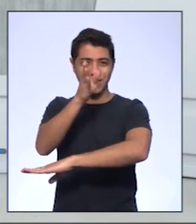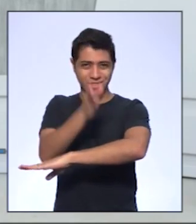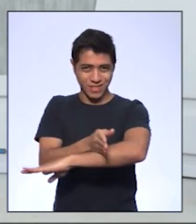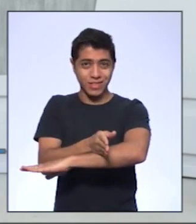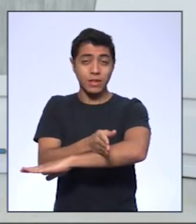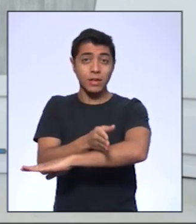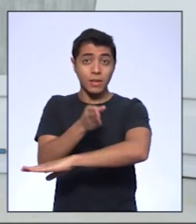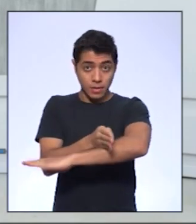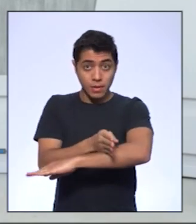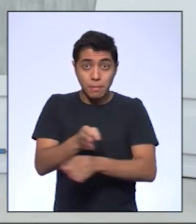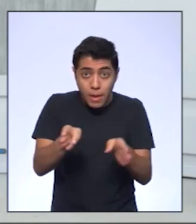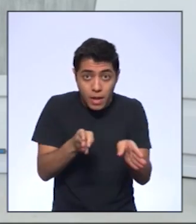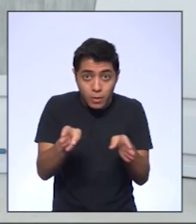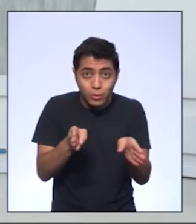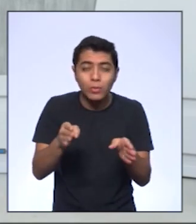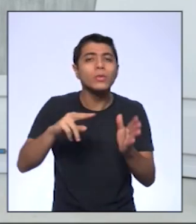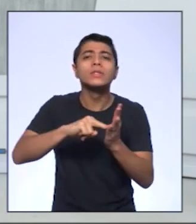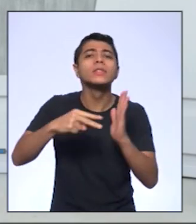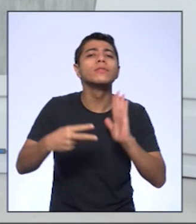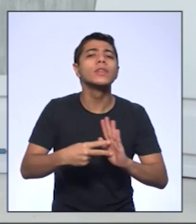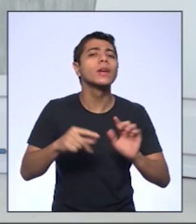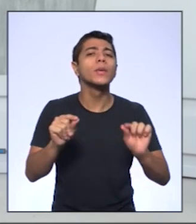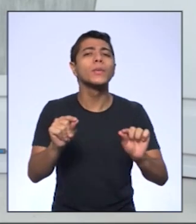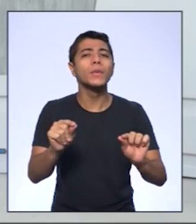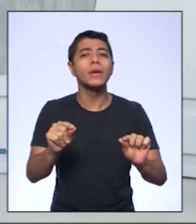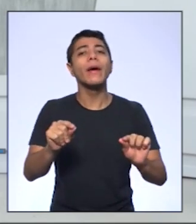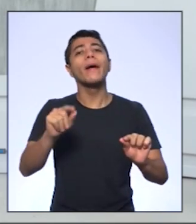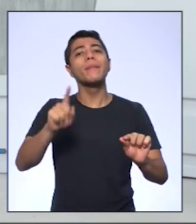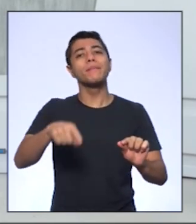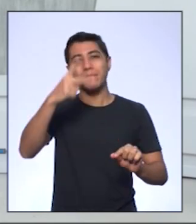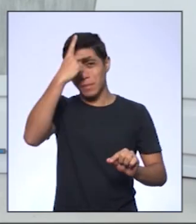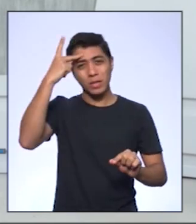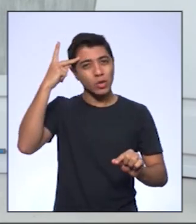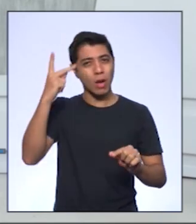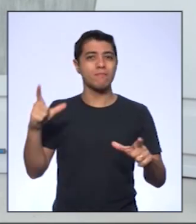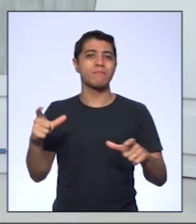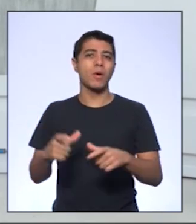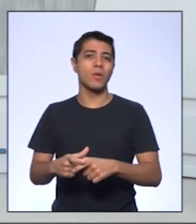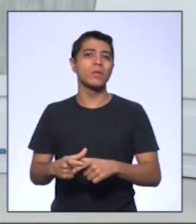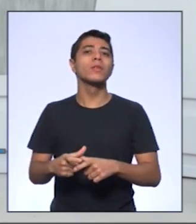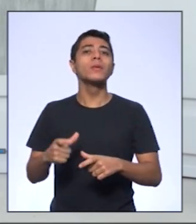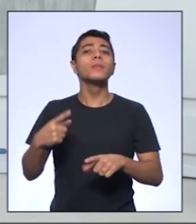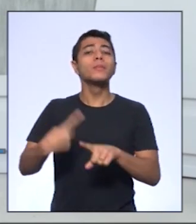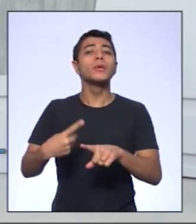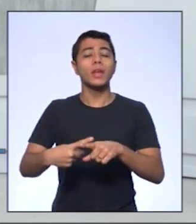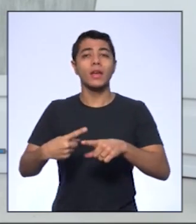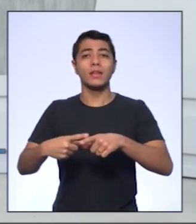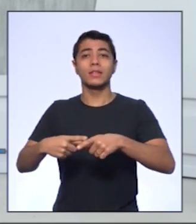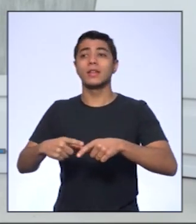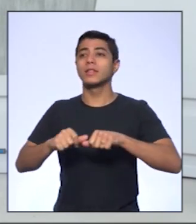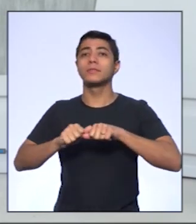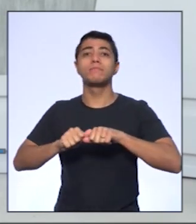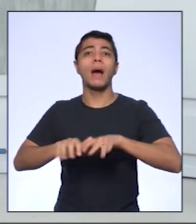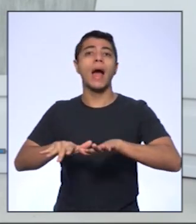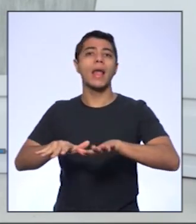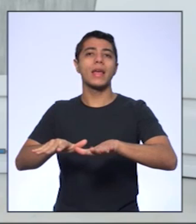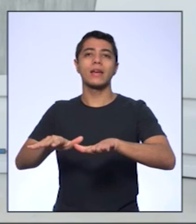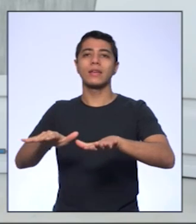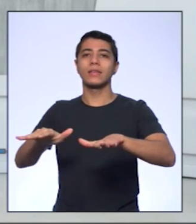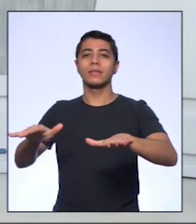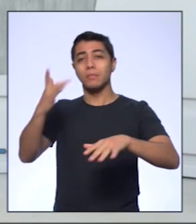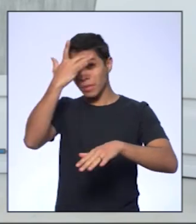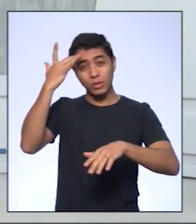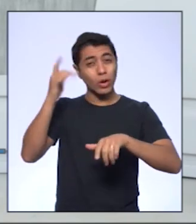é um lugar de pequena densidade demográfica, no geral. Mano, pessoas espalhadas pelo mundo rural. E,